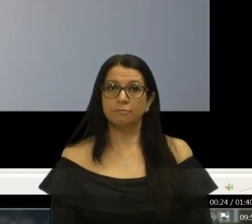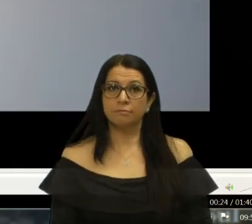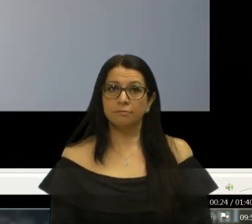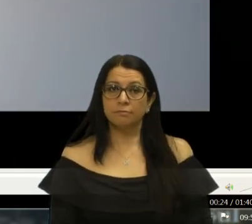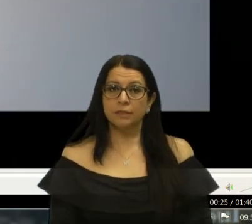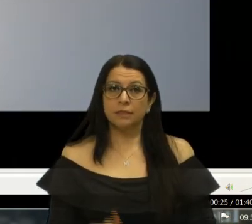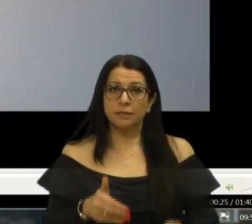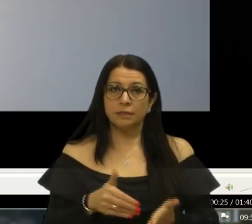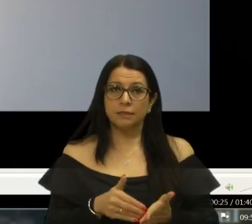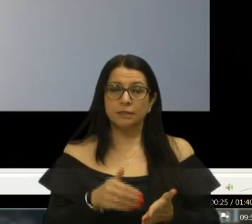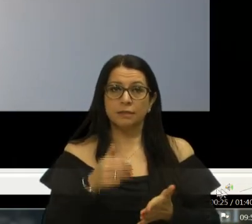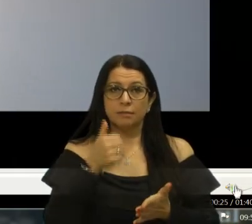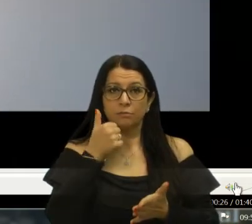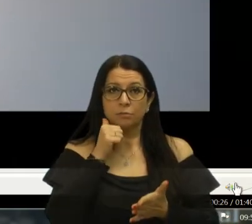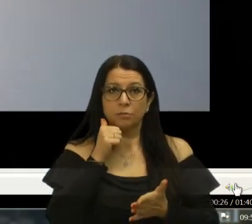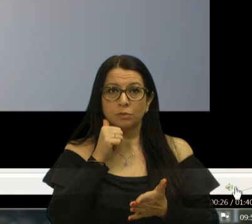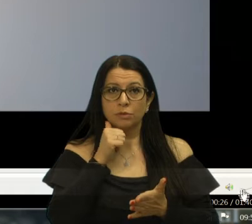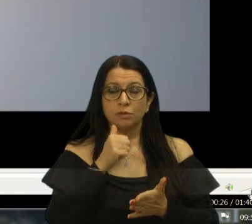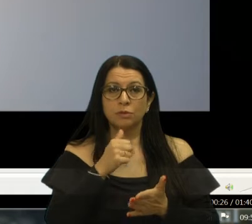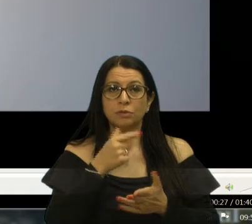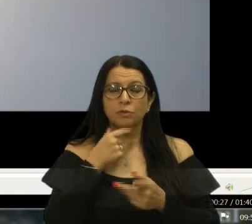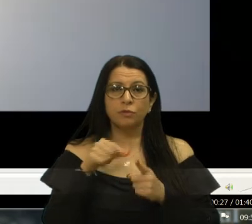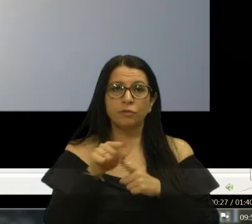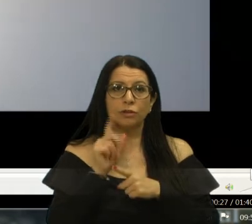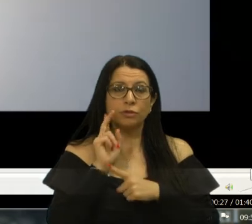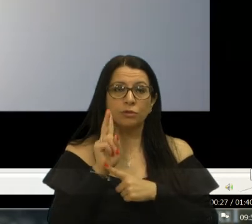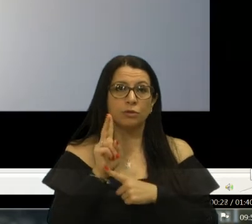Até a mulher com voz de robô você ouve.